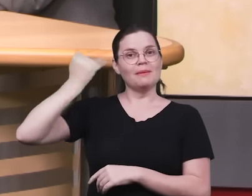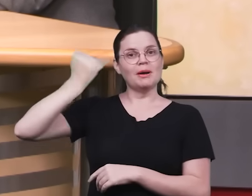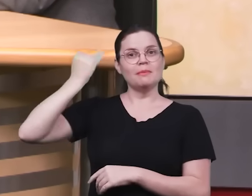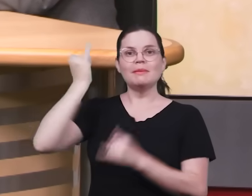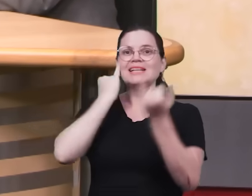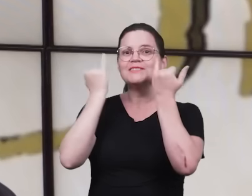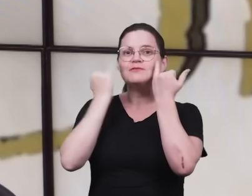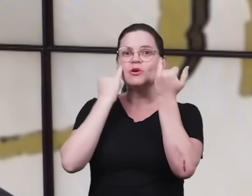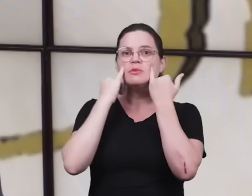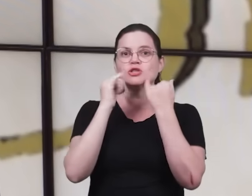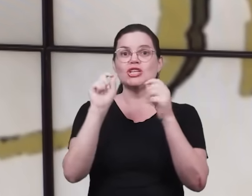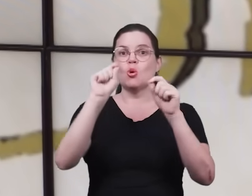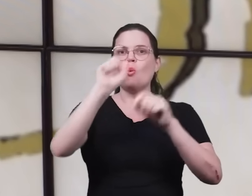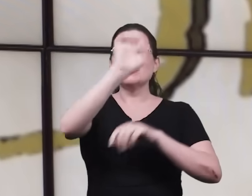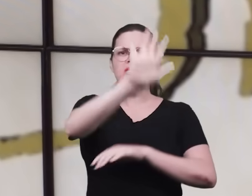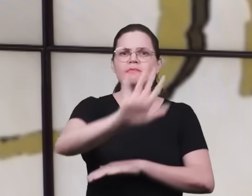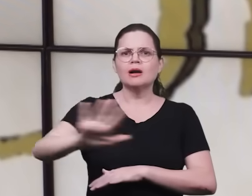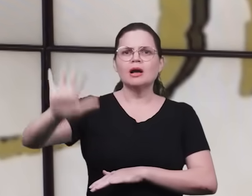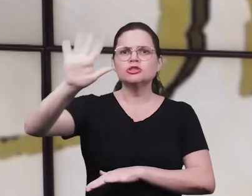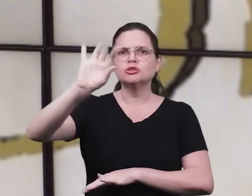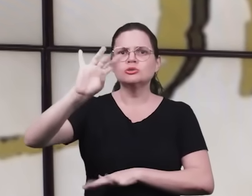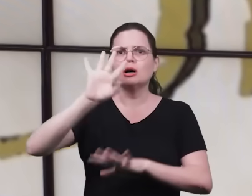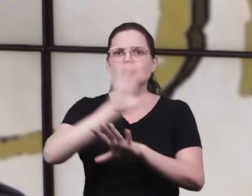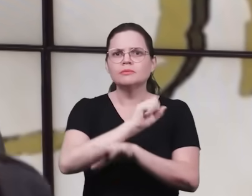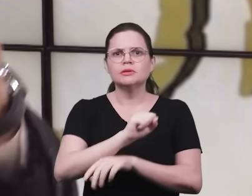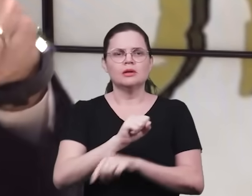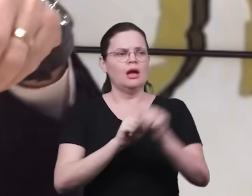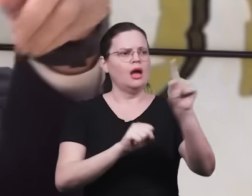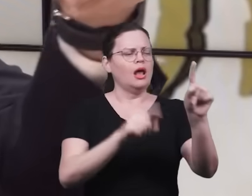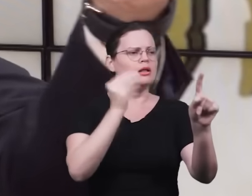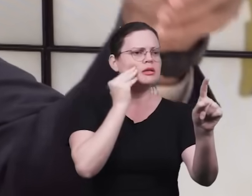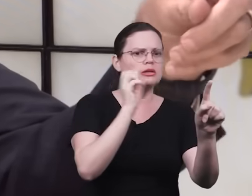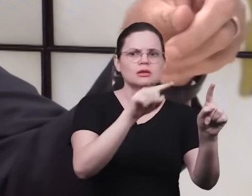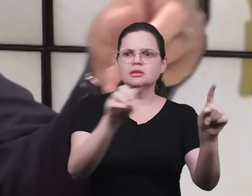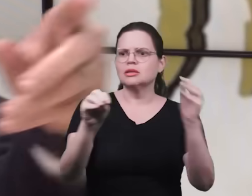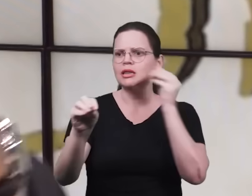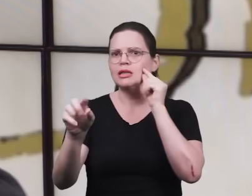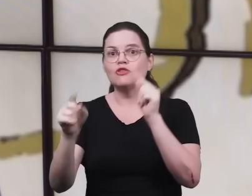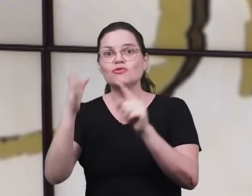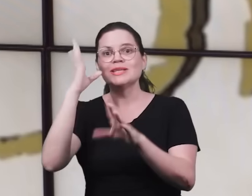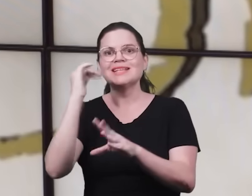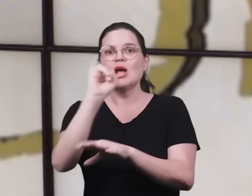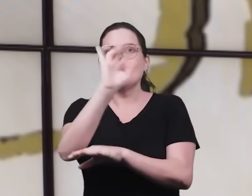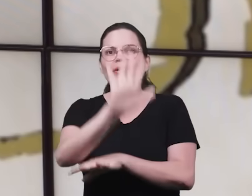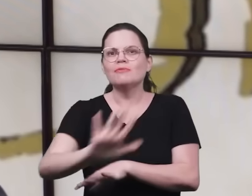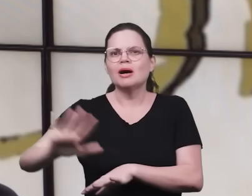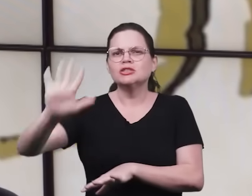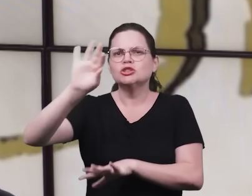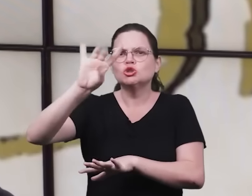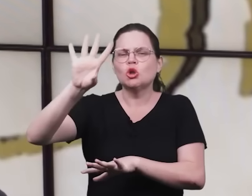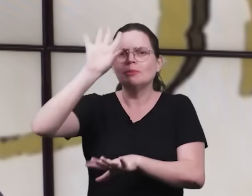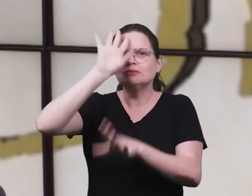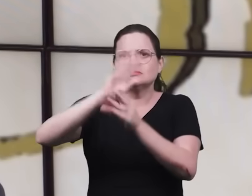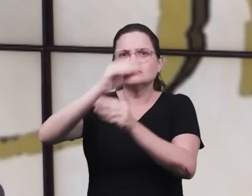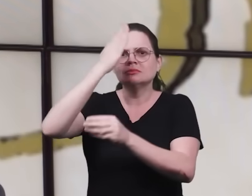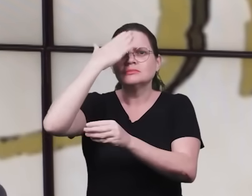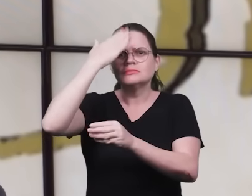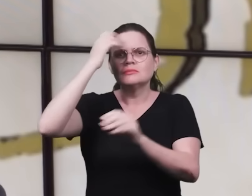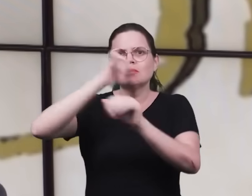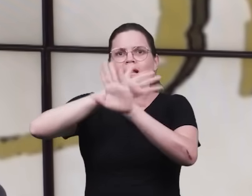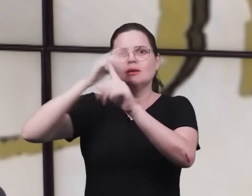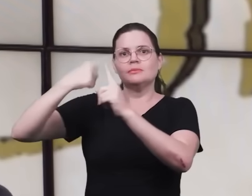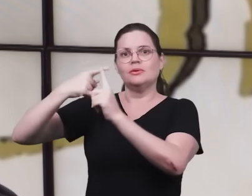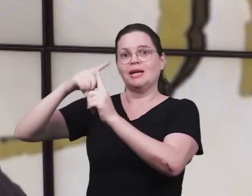informação só na cena que você sabe que aquela pessoa está ali por causa disso, que aquela outra está tentando fazer aquilo outro. É Deus dando ao homem a